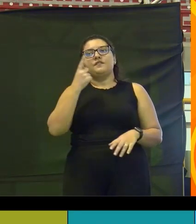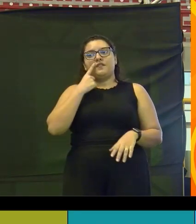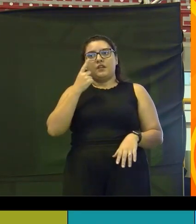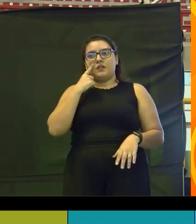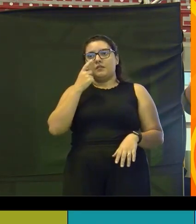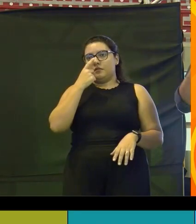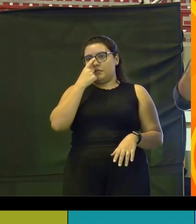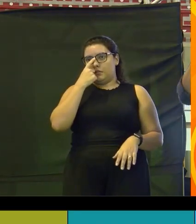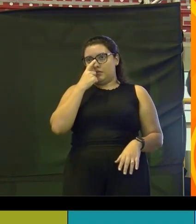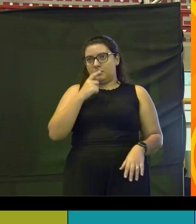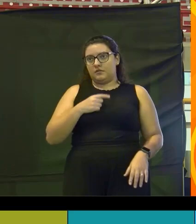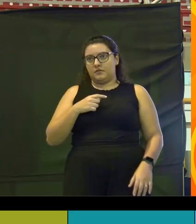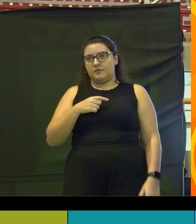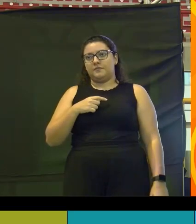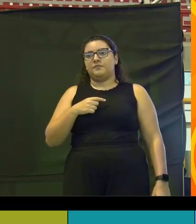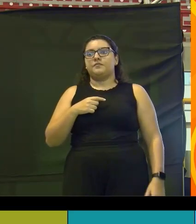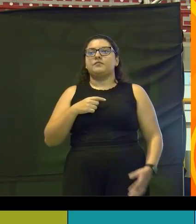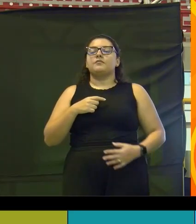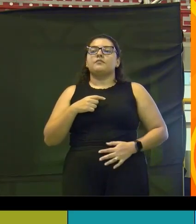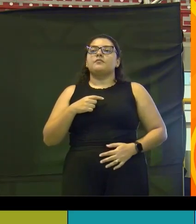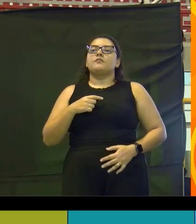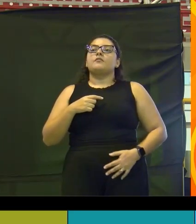tá certo?